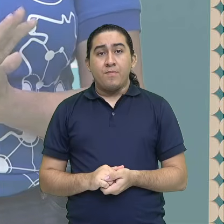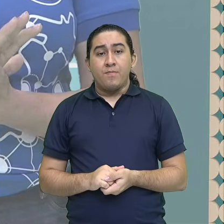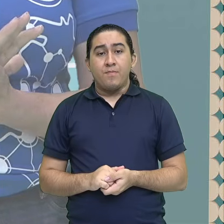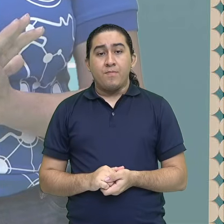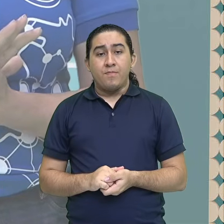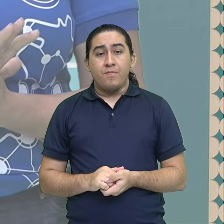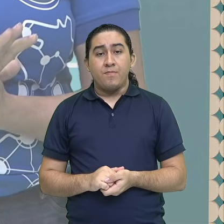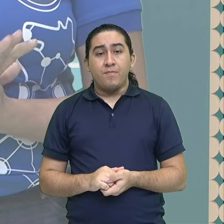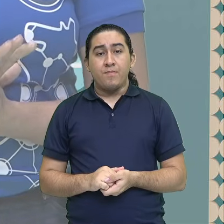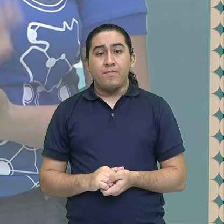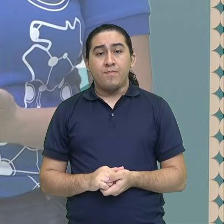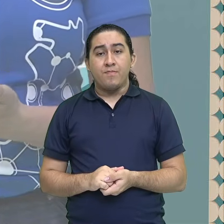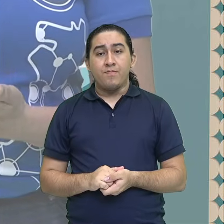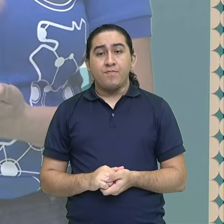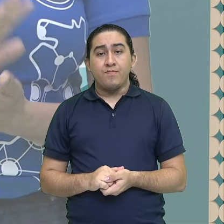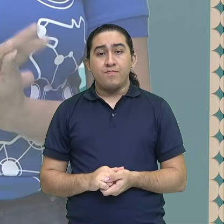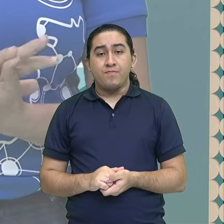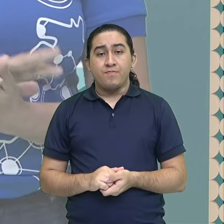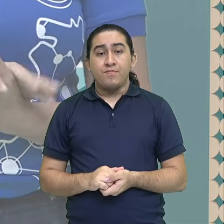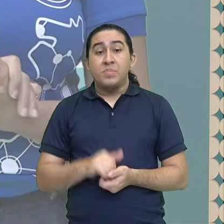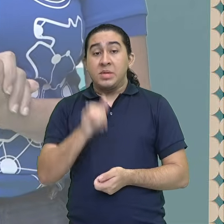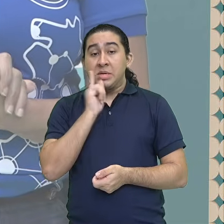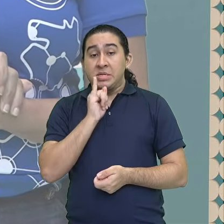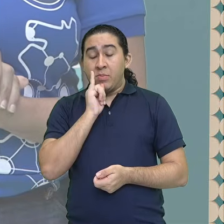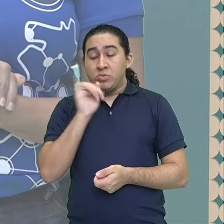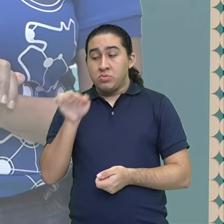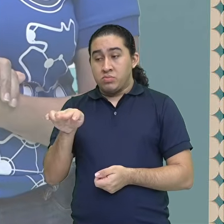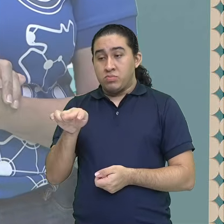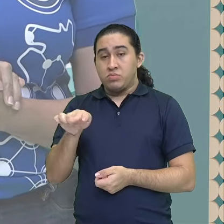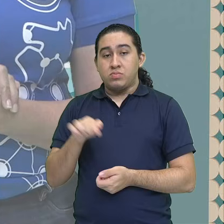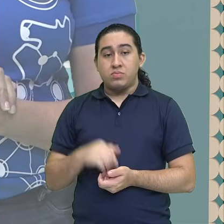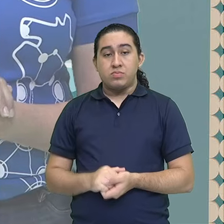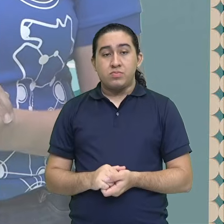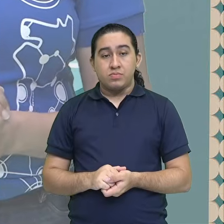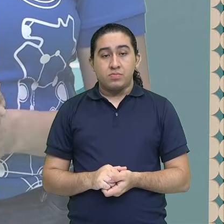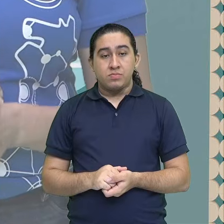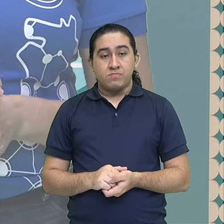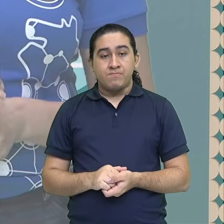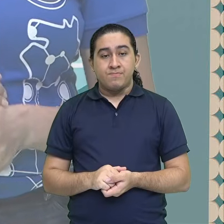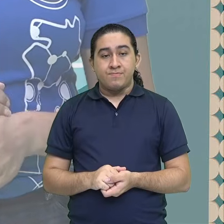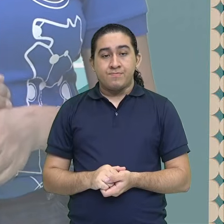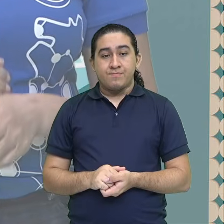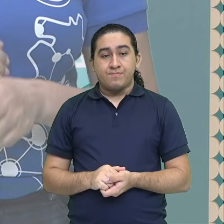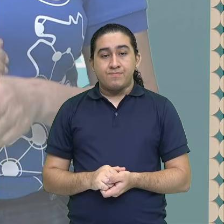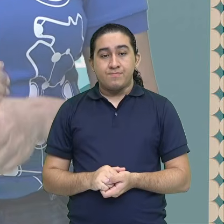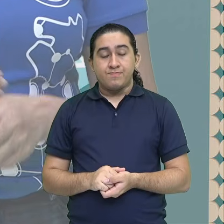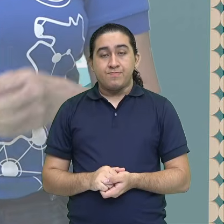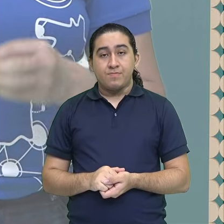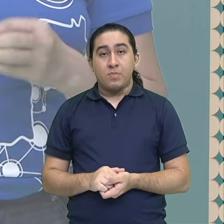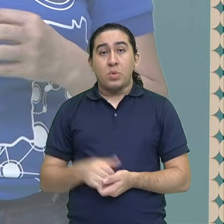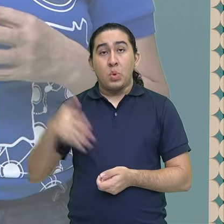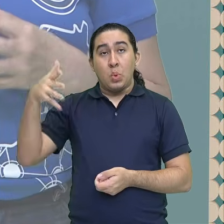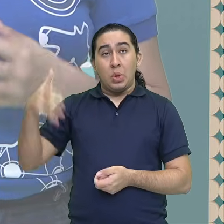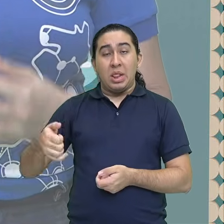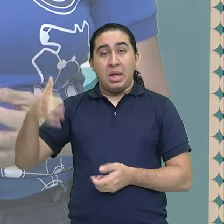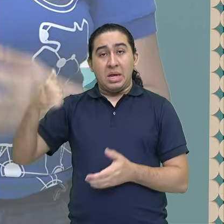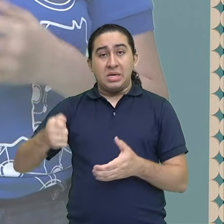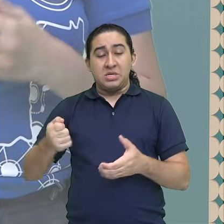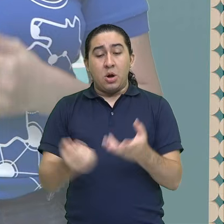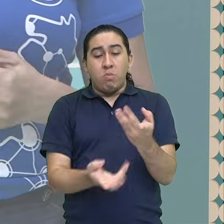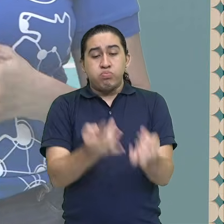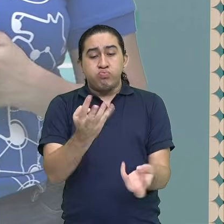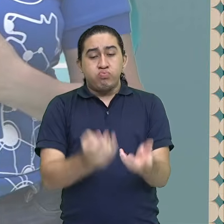a restritiva, vamos ver o exemplo da restritiva. Ó, o leite que